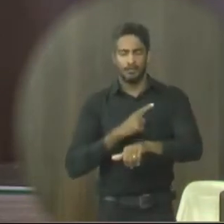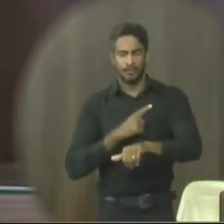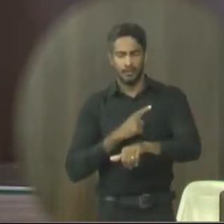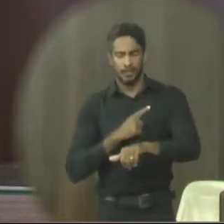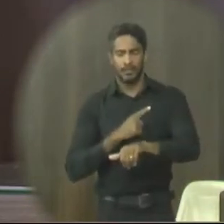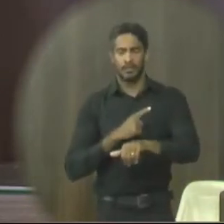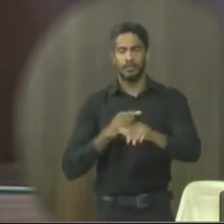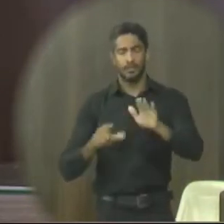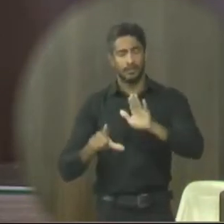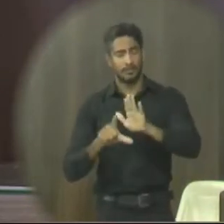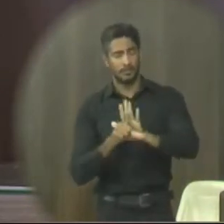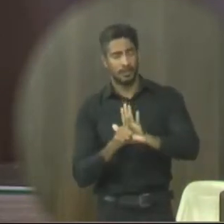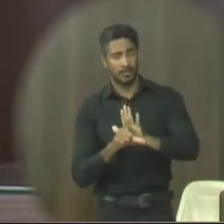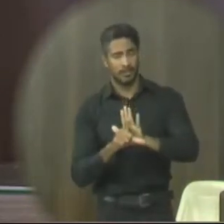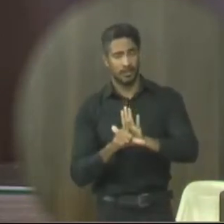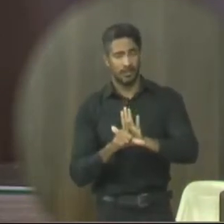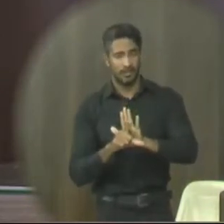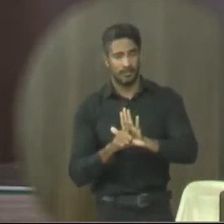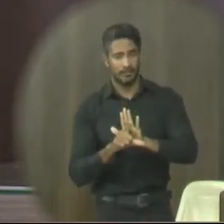fundamentado na lei